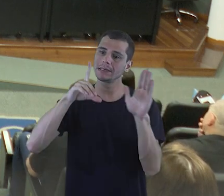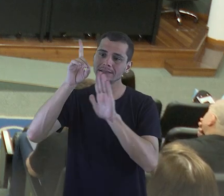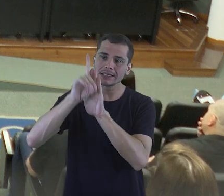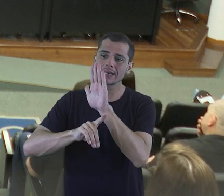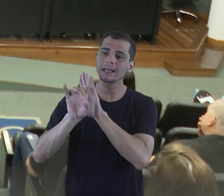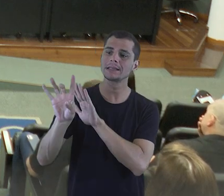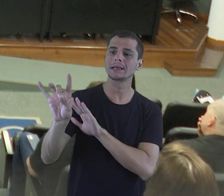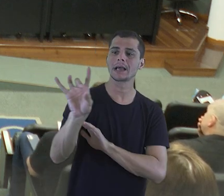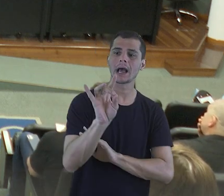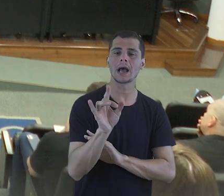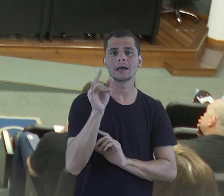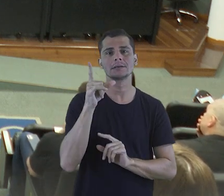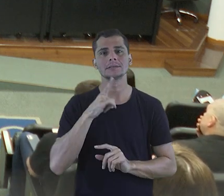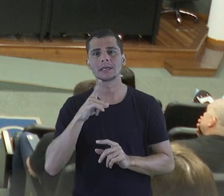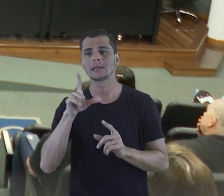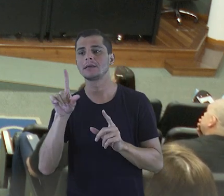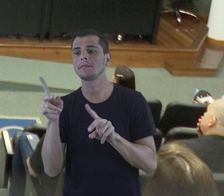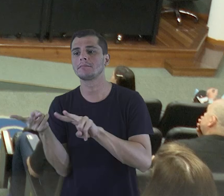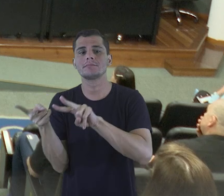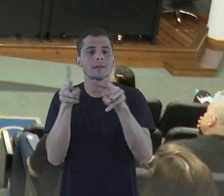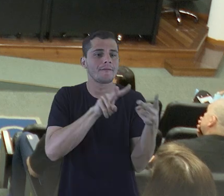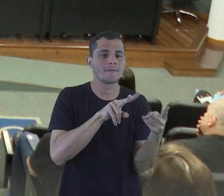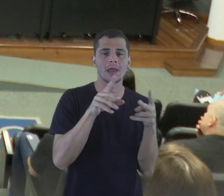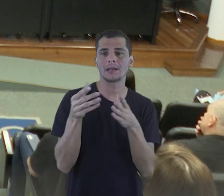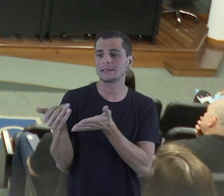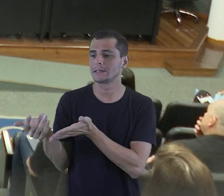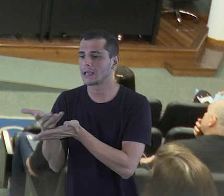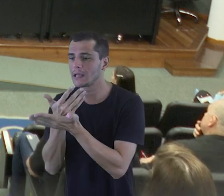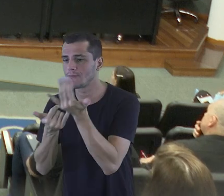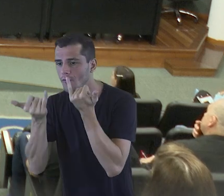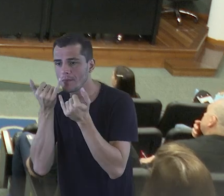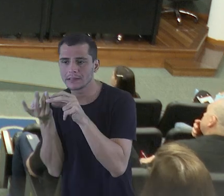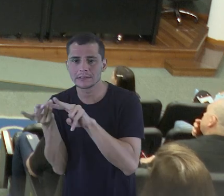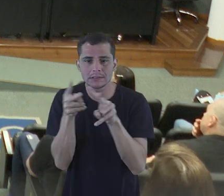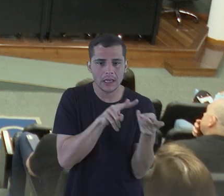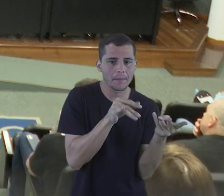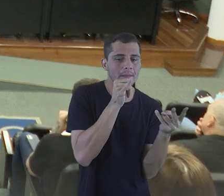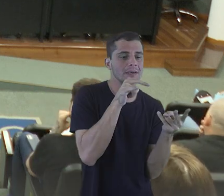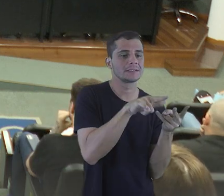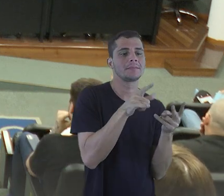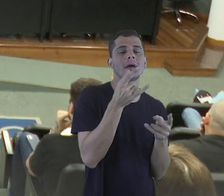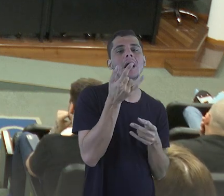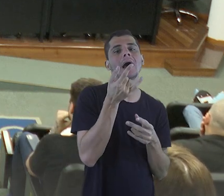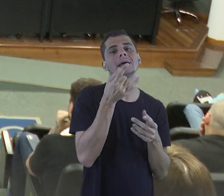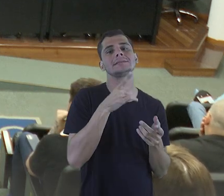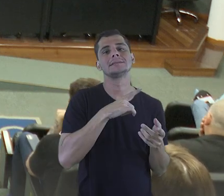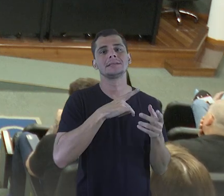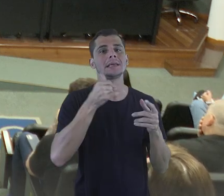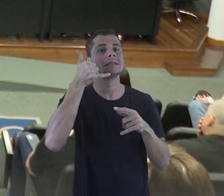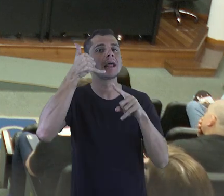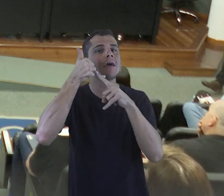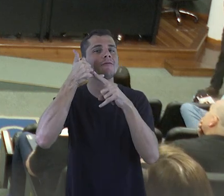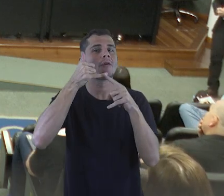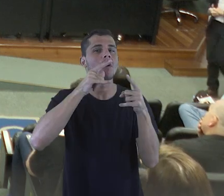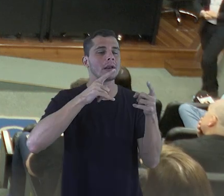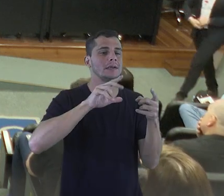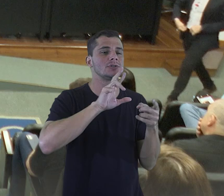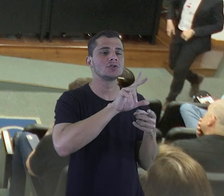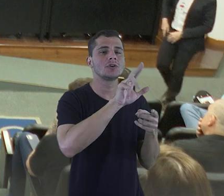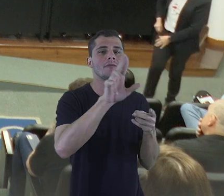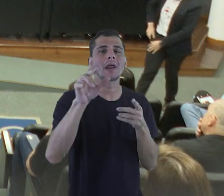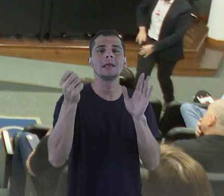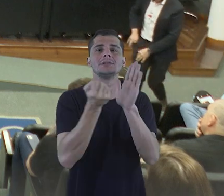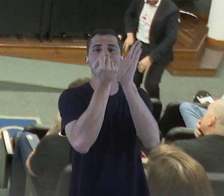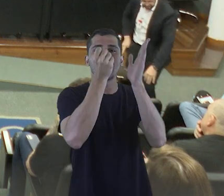portabilidade de dados e etc isso é aquilo que eu digo você pega o teu dado manda da TIM para Vivo da Vivo para Claro e etc não estou fazendo propaganda de